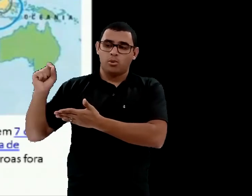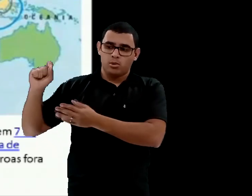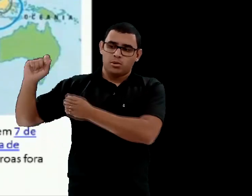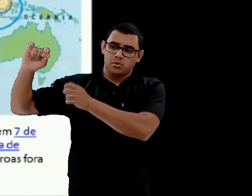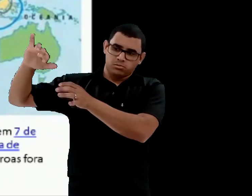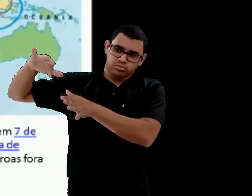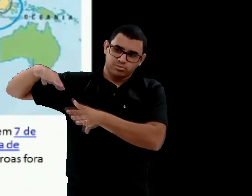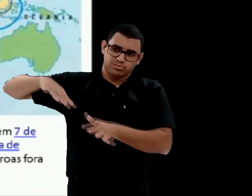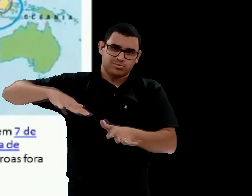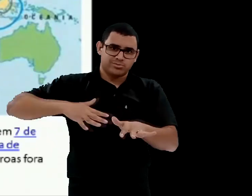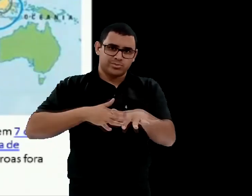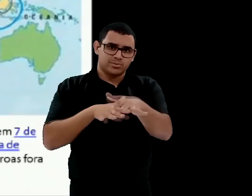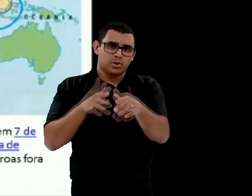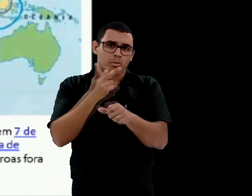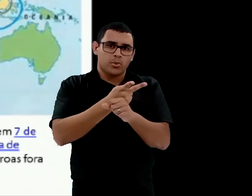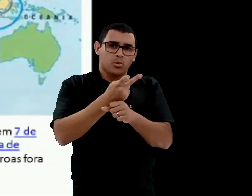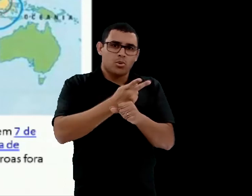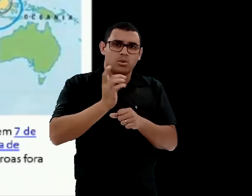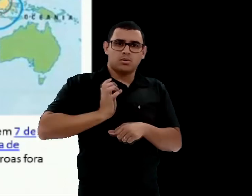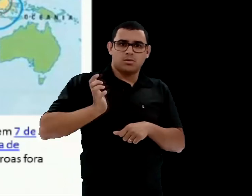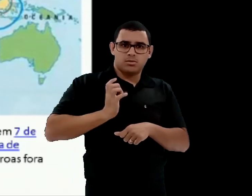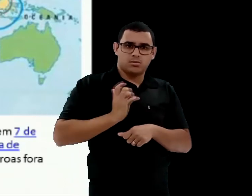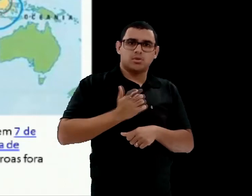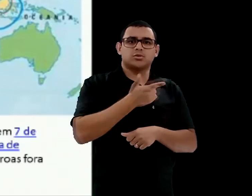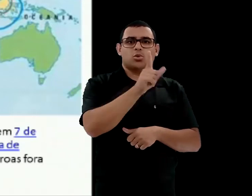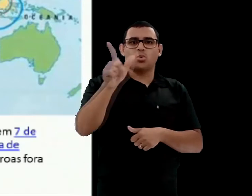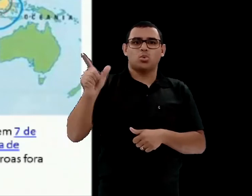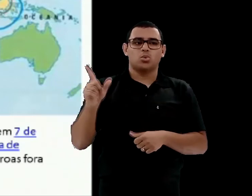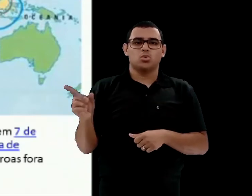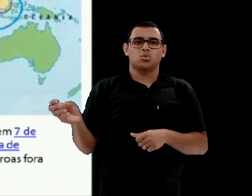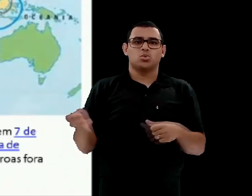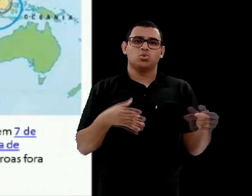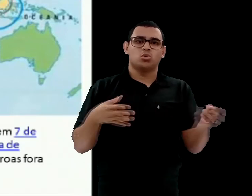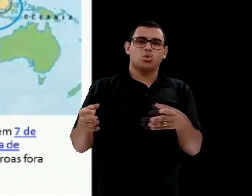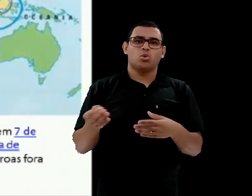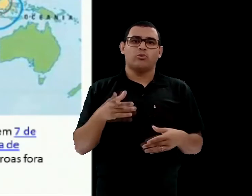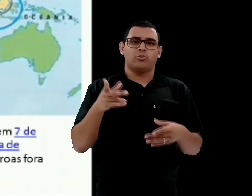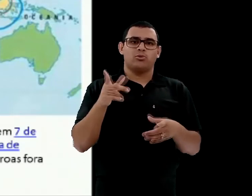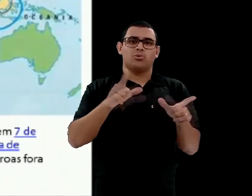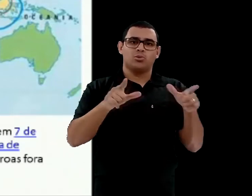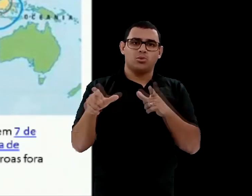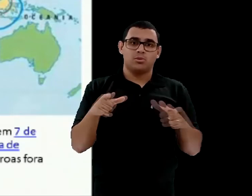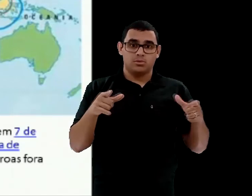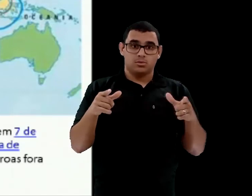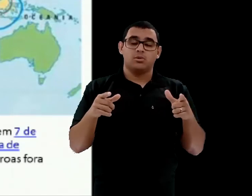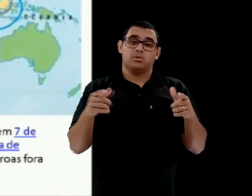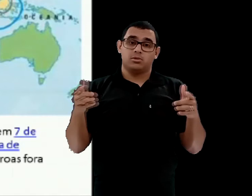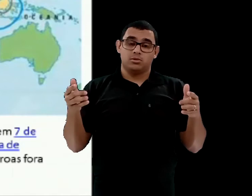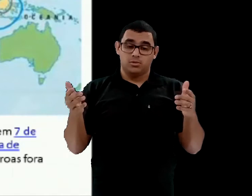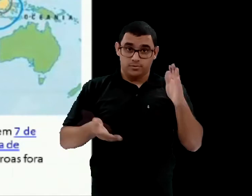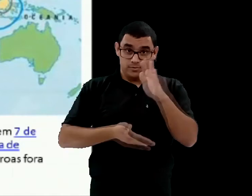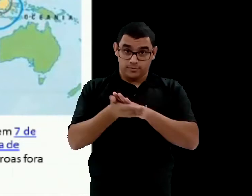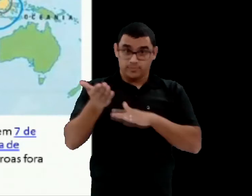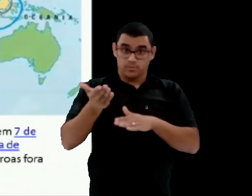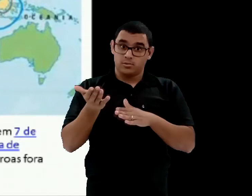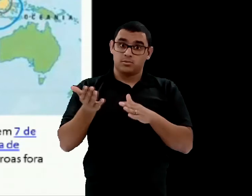percorreram os oceanos em busca de riquezas. E nessas grandes viagens, né, chamadas de